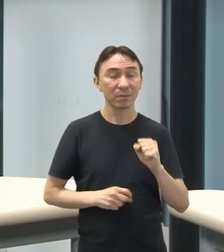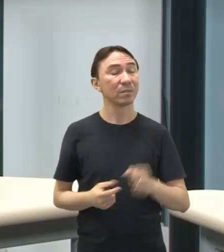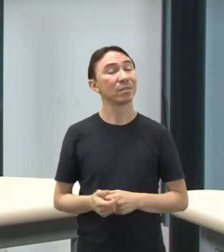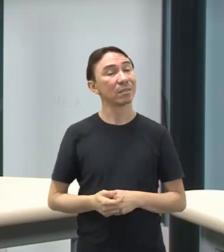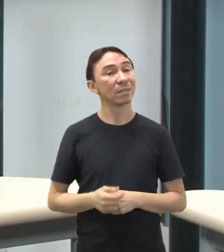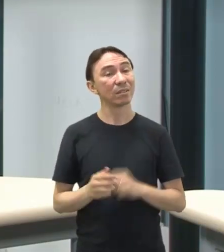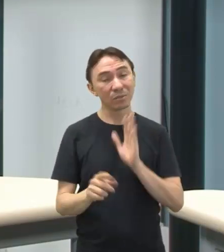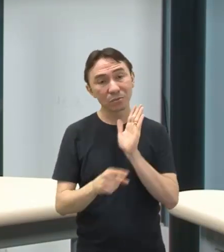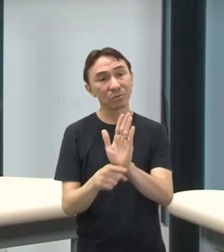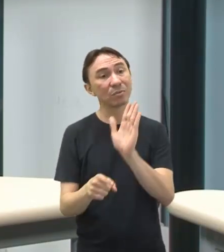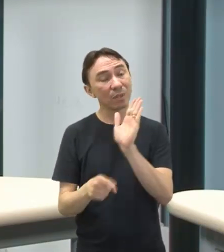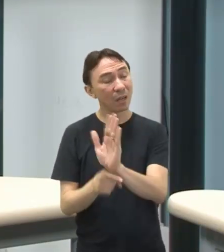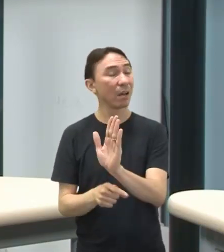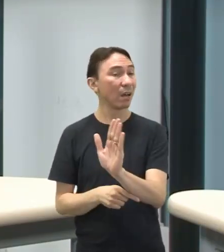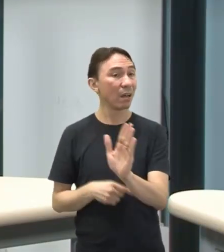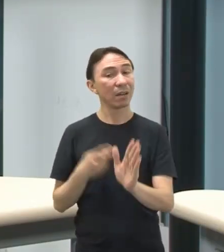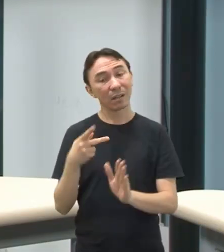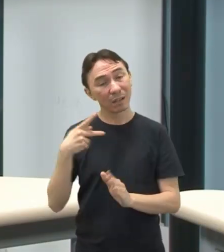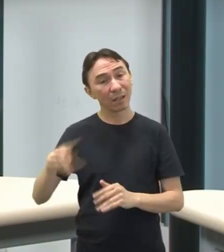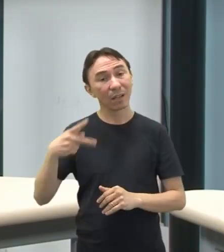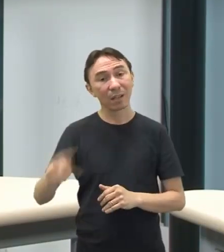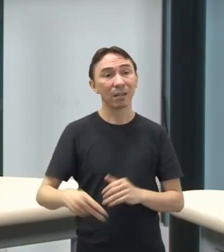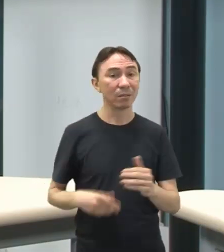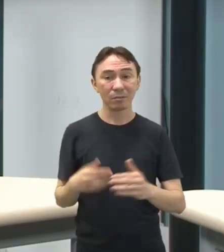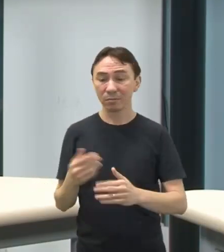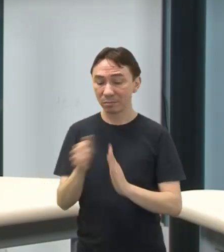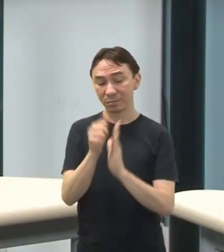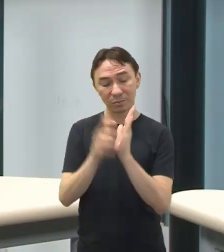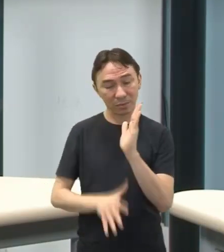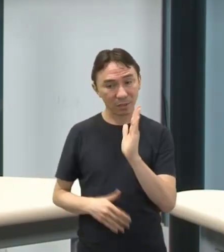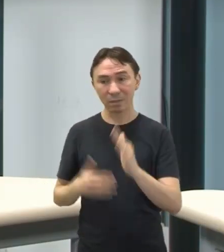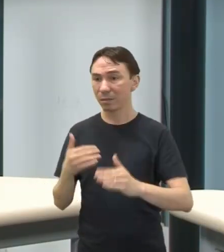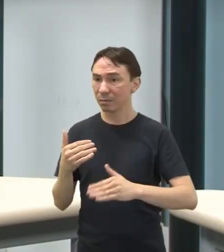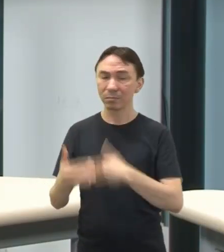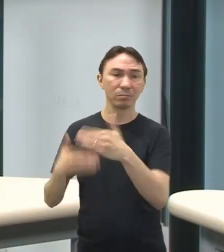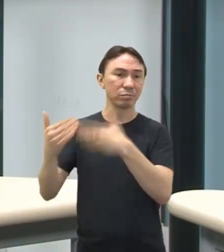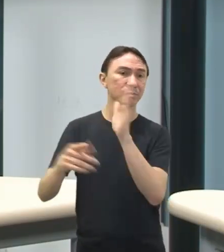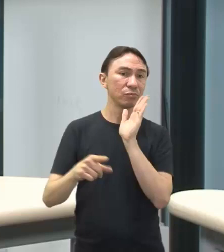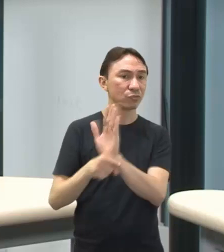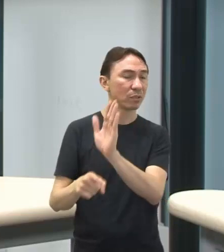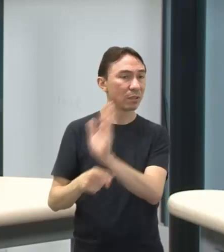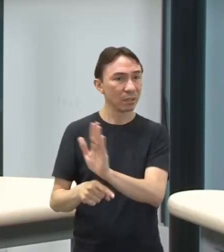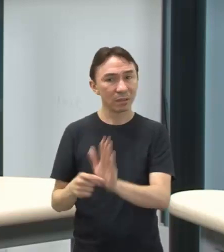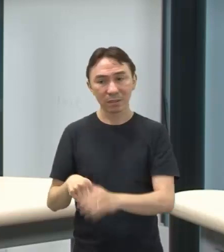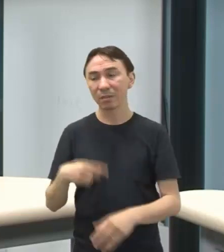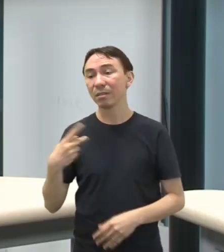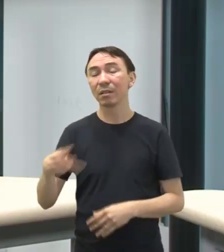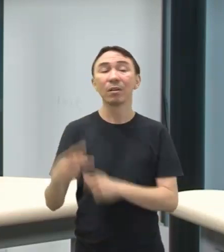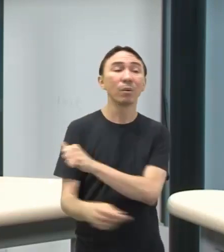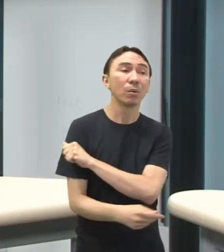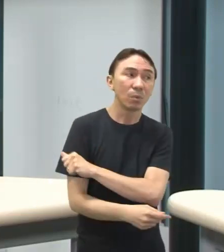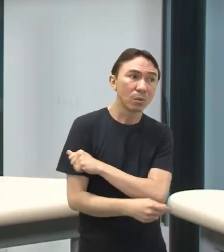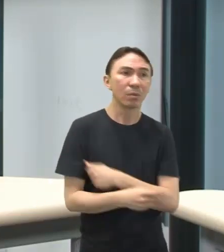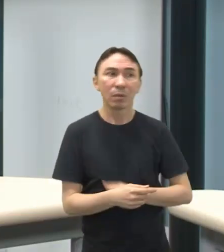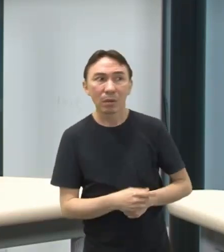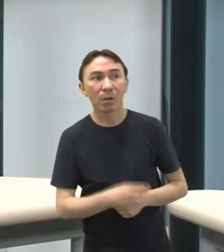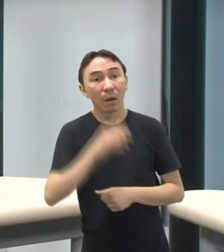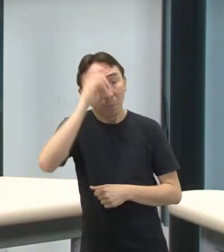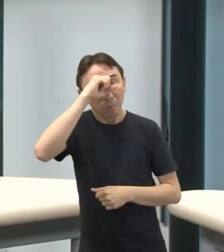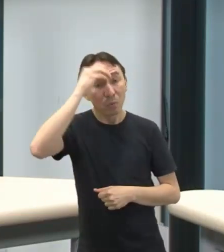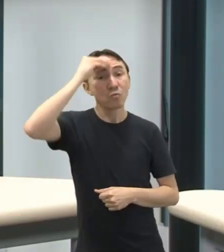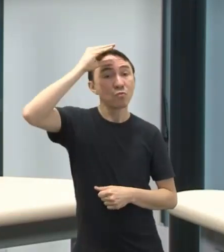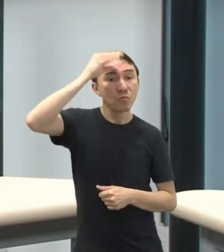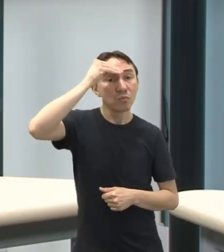que podem ser desenvolvidos com atividades que avaliem os conhecimentos dos os dos Estudantes né